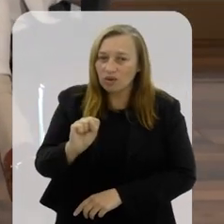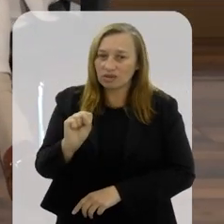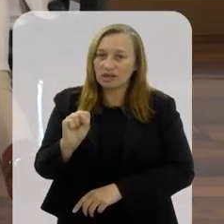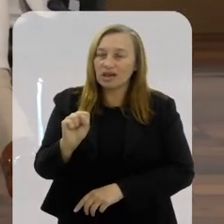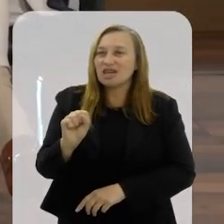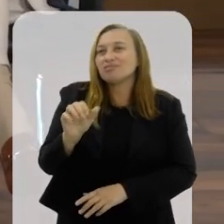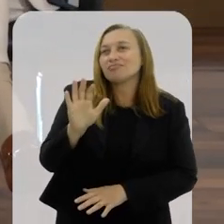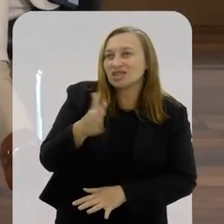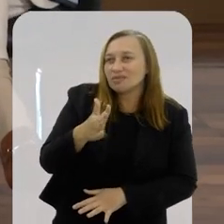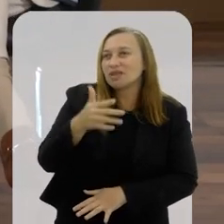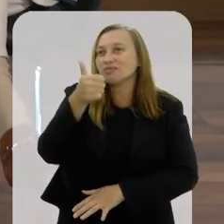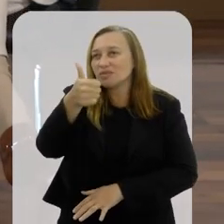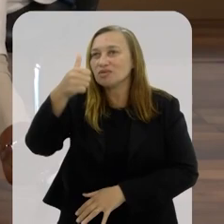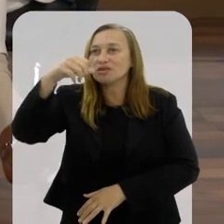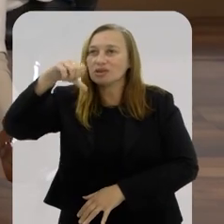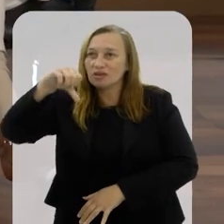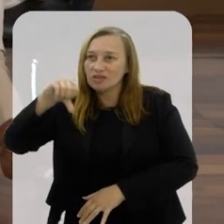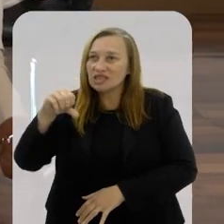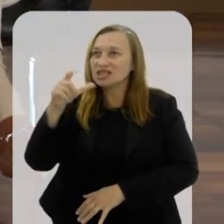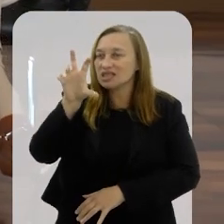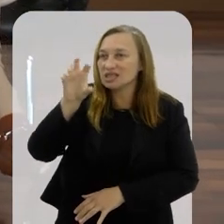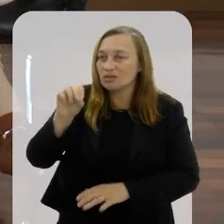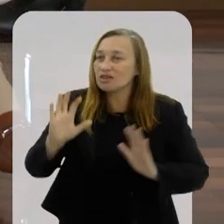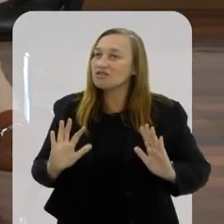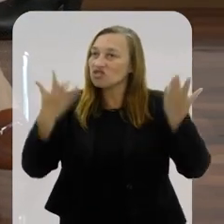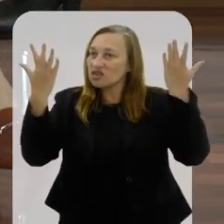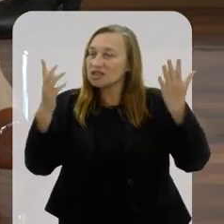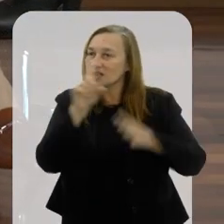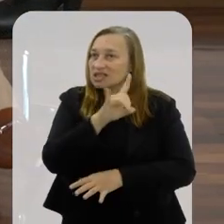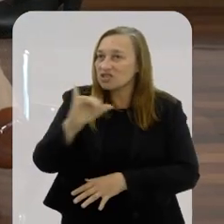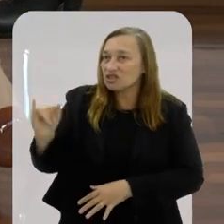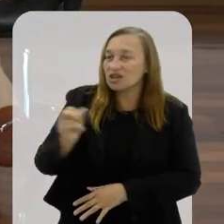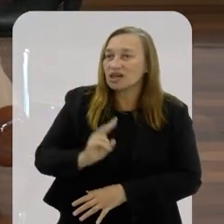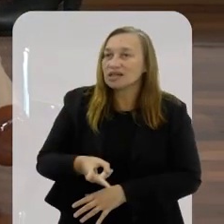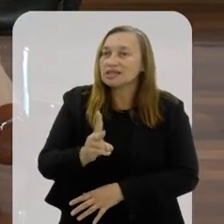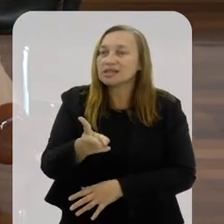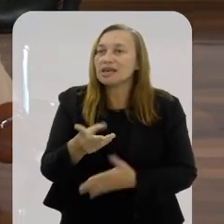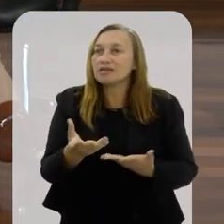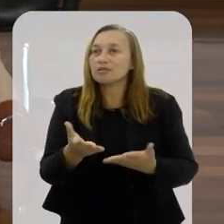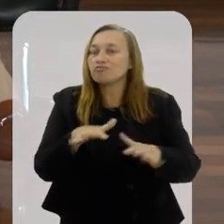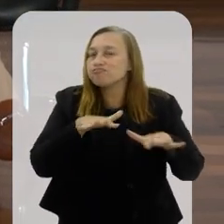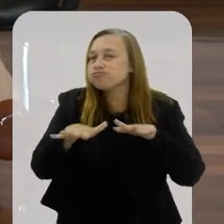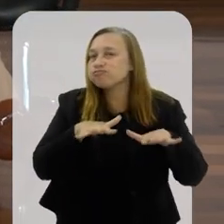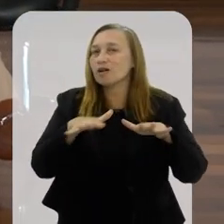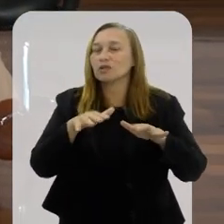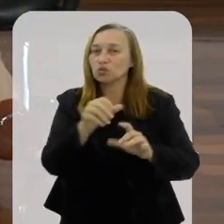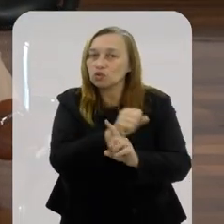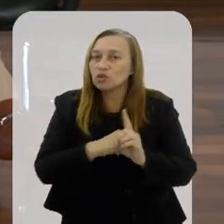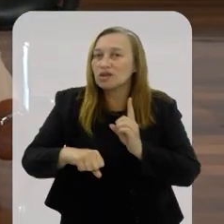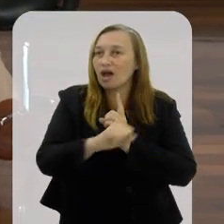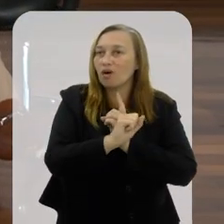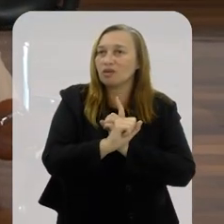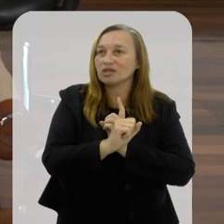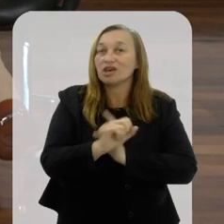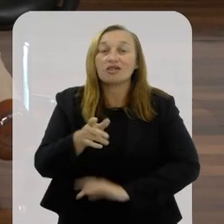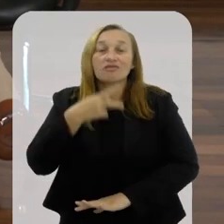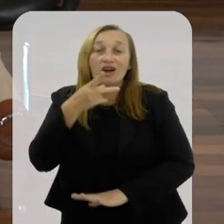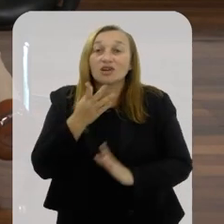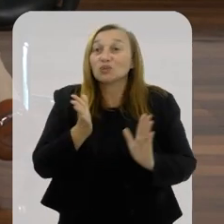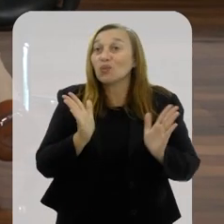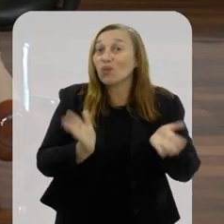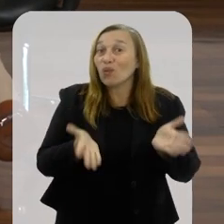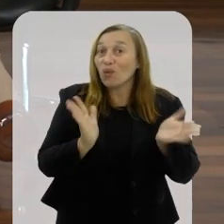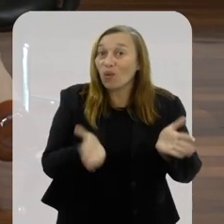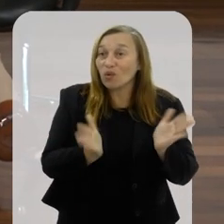desde 1950 comemora-se essa data, sempre instituindo alguma mobilização social. E nós estamos